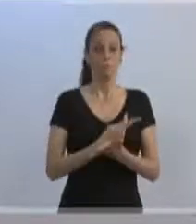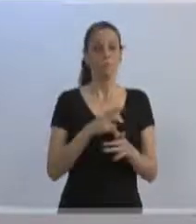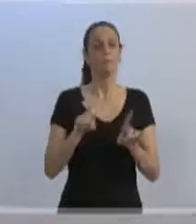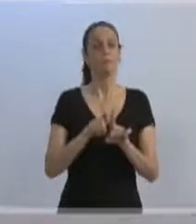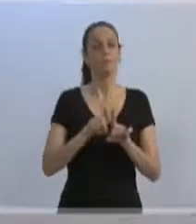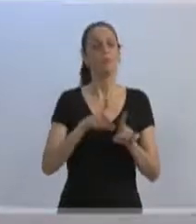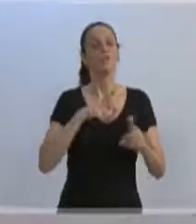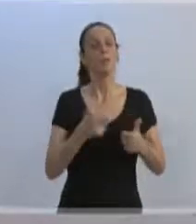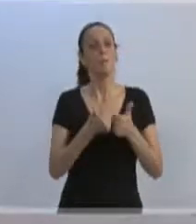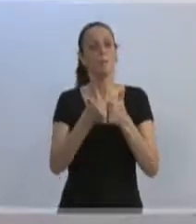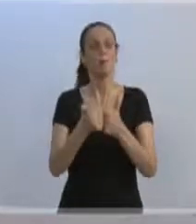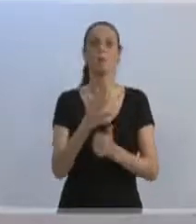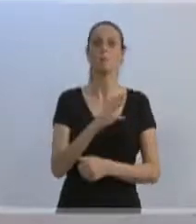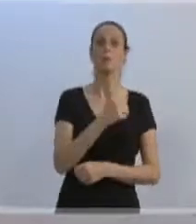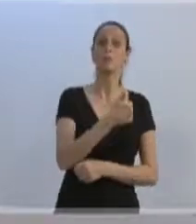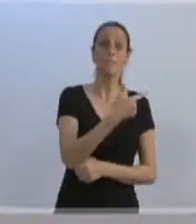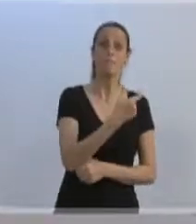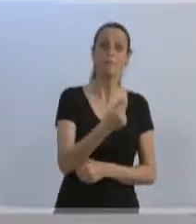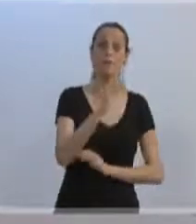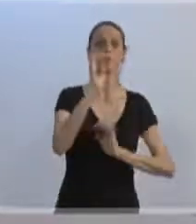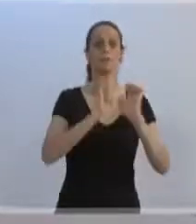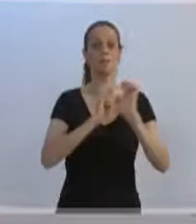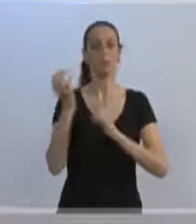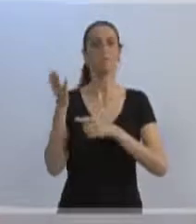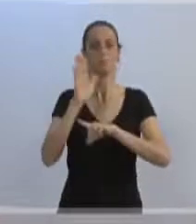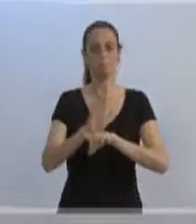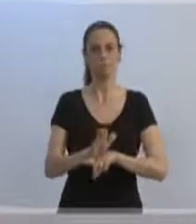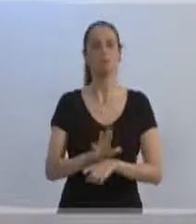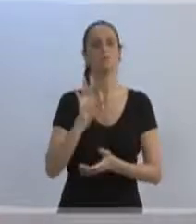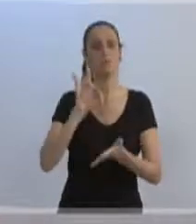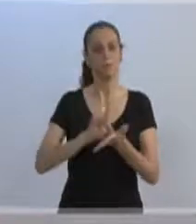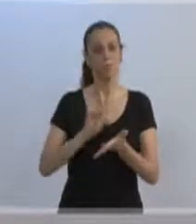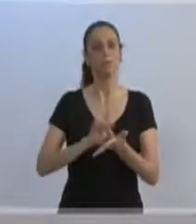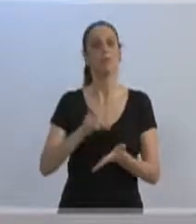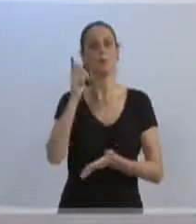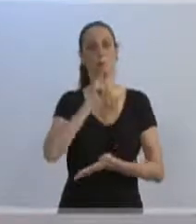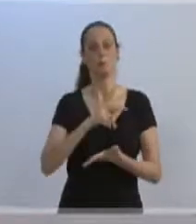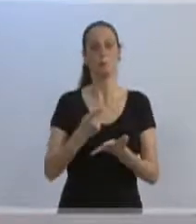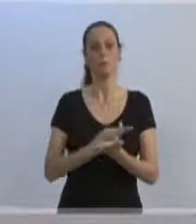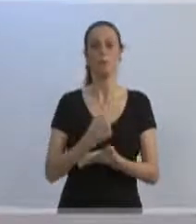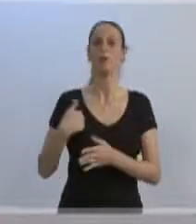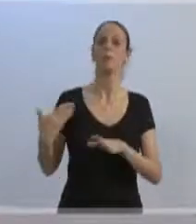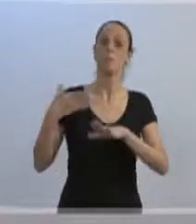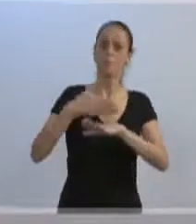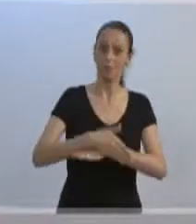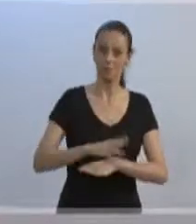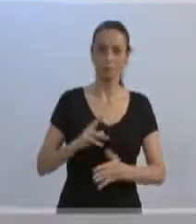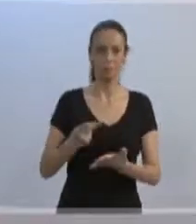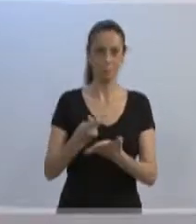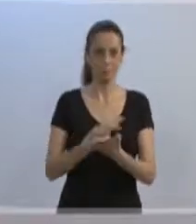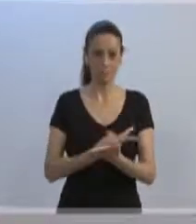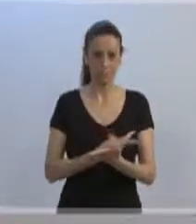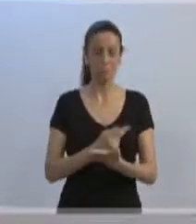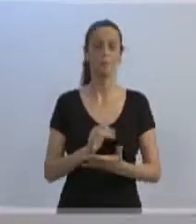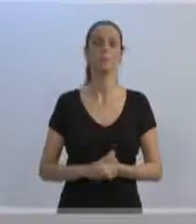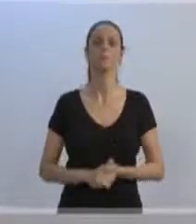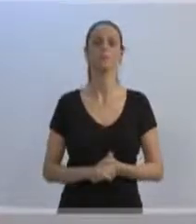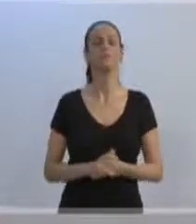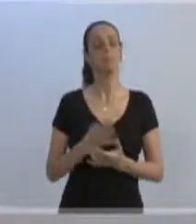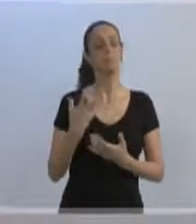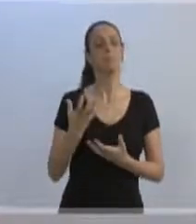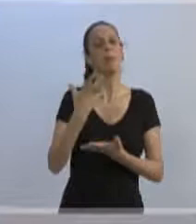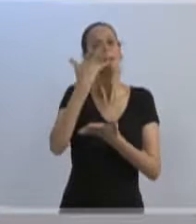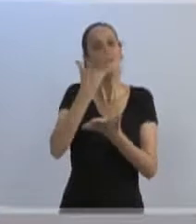o apoio aproximadamente de 20 empresas para que fosse possível aconteceu tive presente durante o comércio e deixo aqui registrado